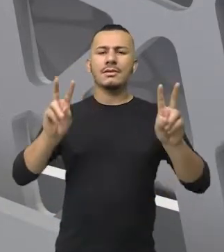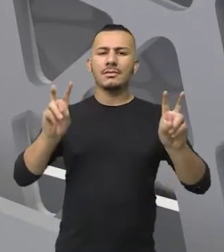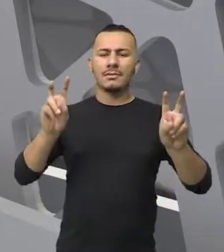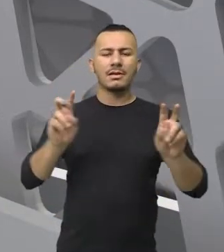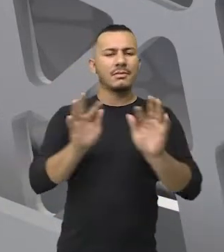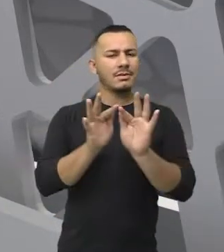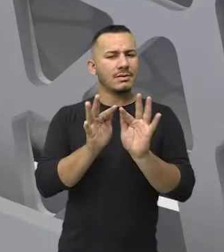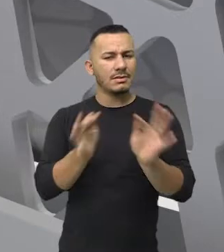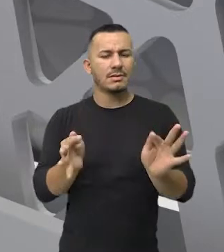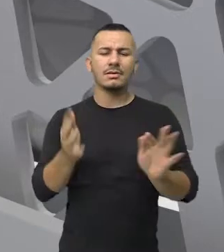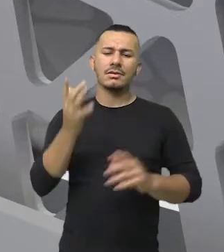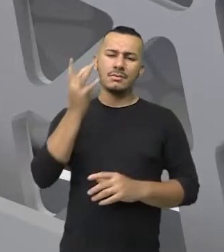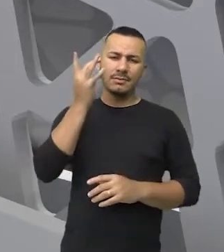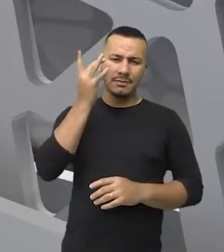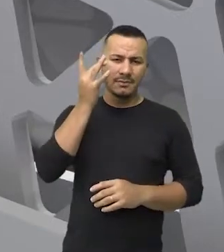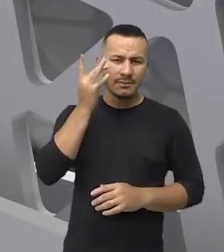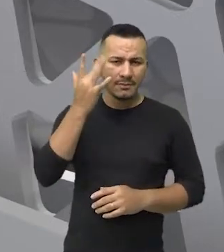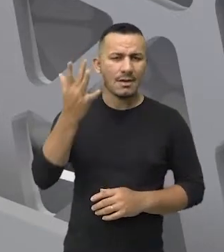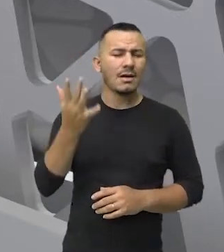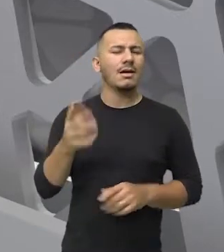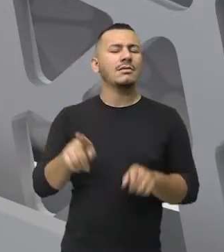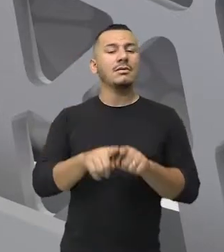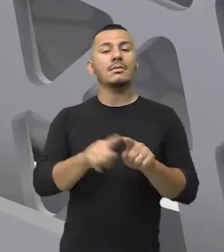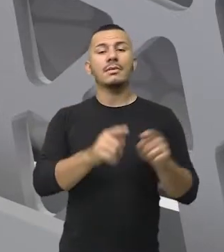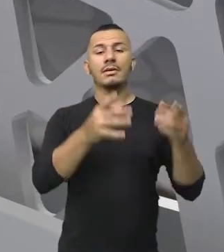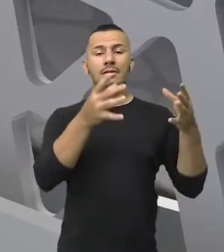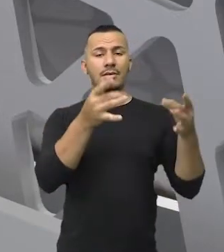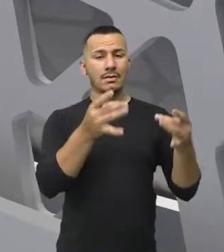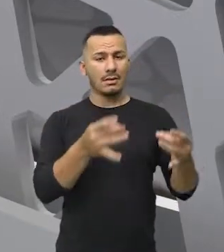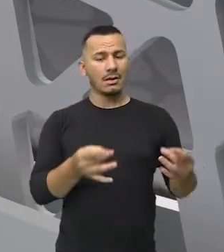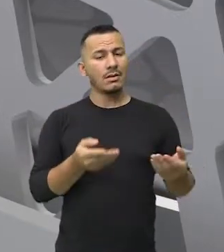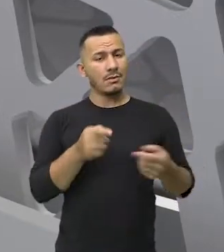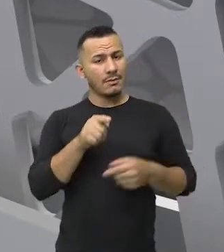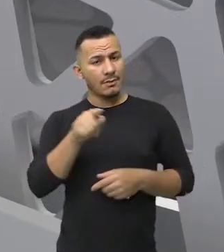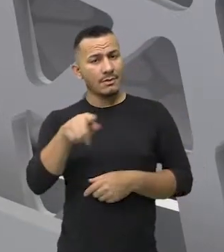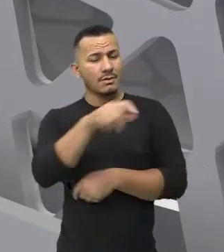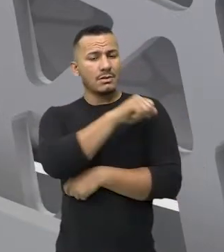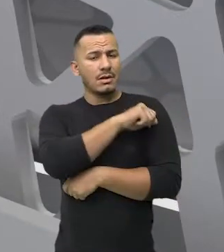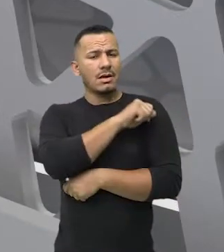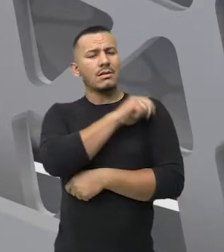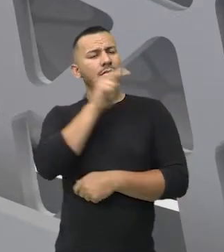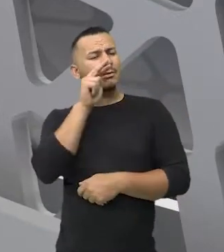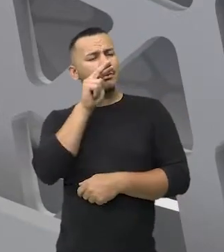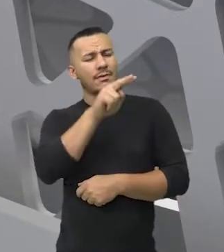forma bem simples, bem detalhada, que é para que você